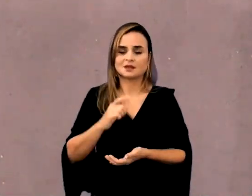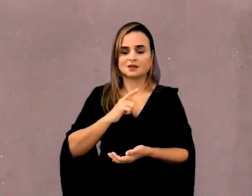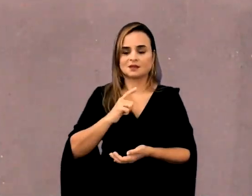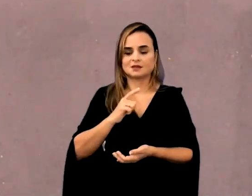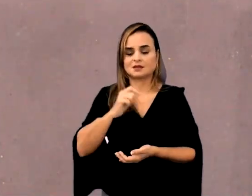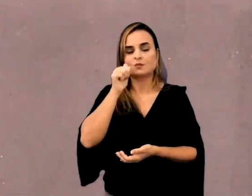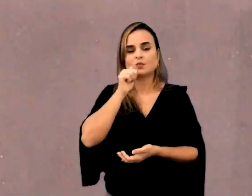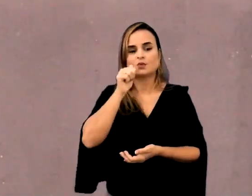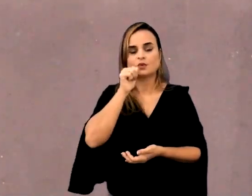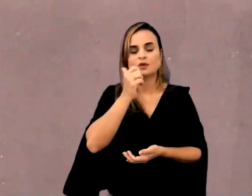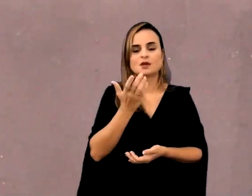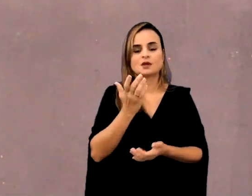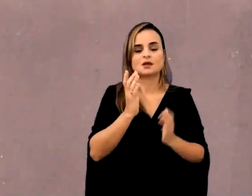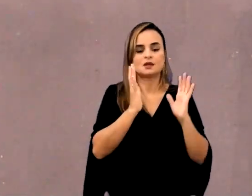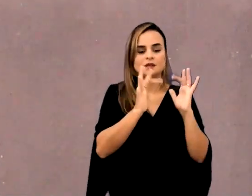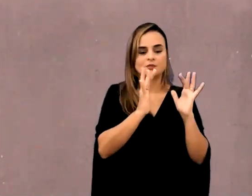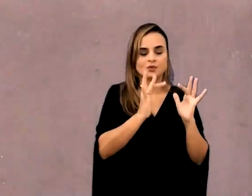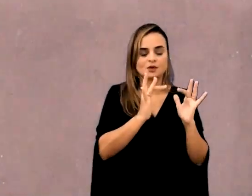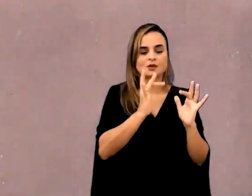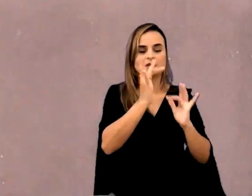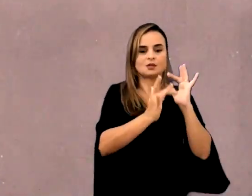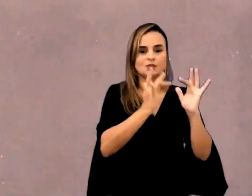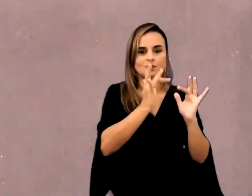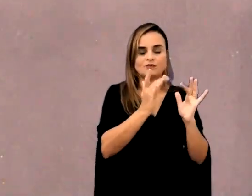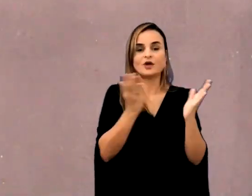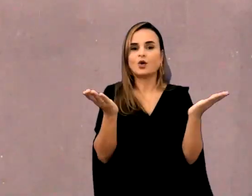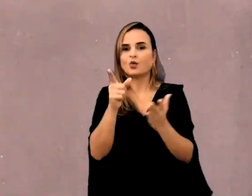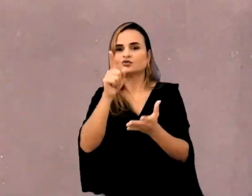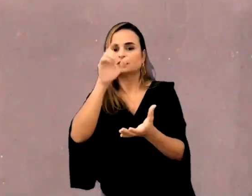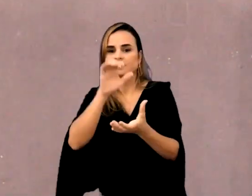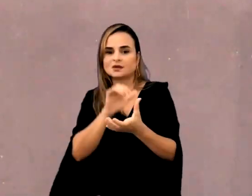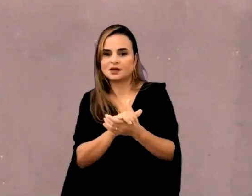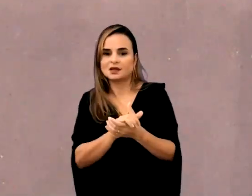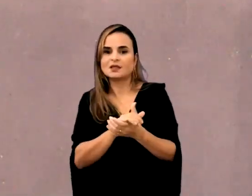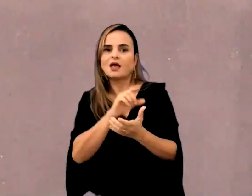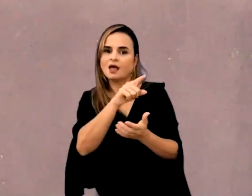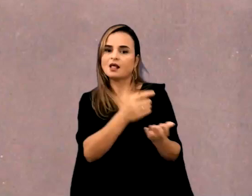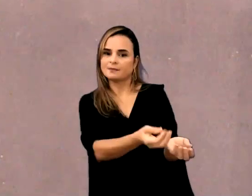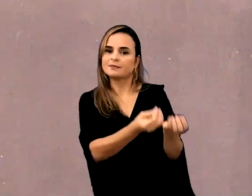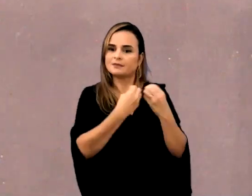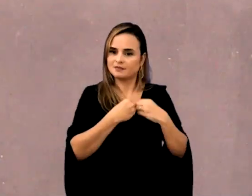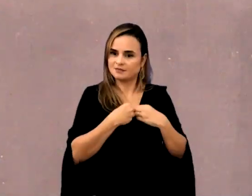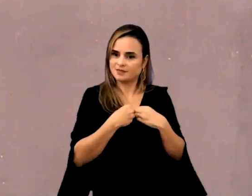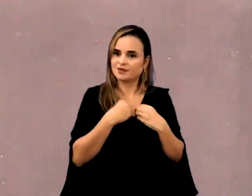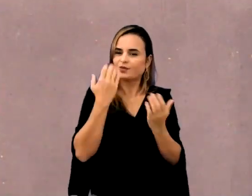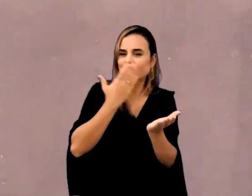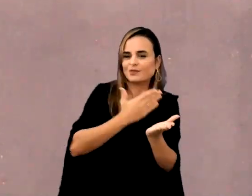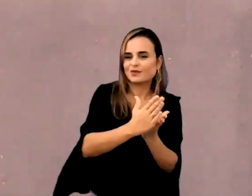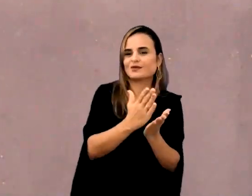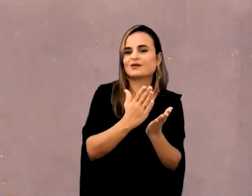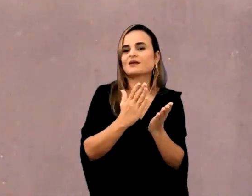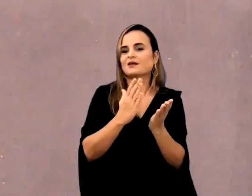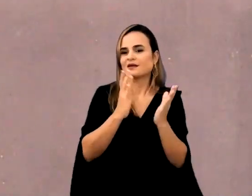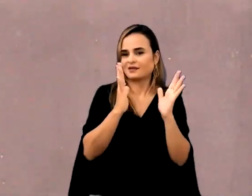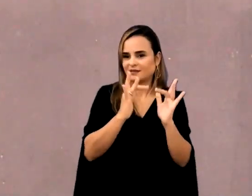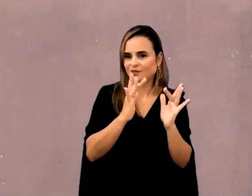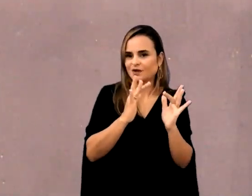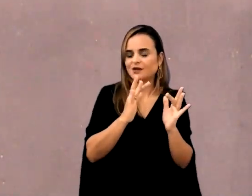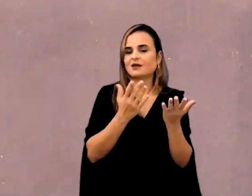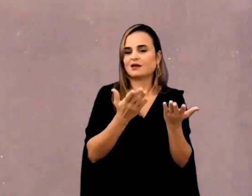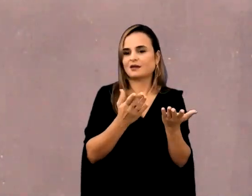namorada, minha noiva e minha esposa hoje, ela me deu quando a gente começou a namorar. Ela também não era